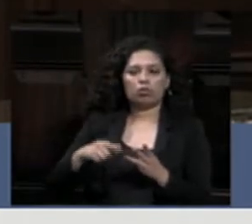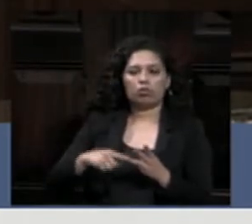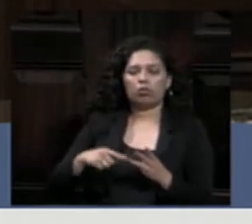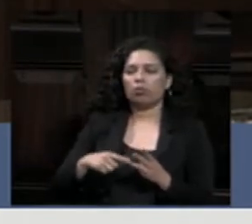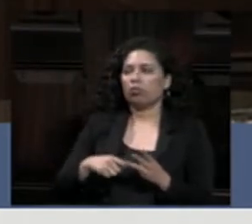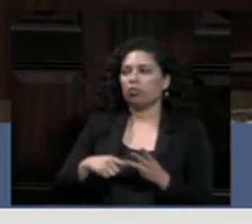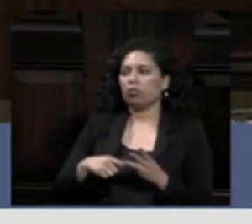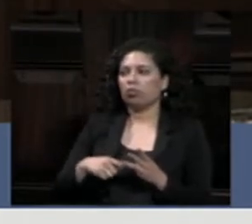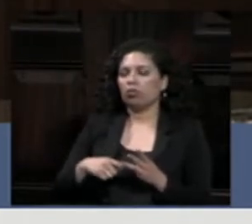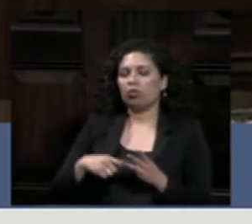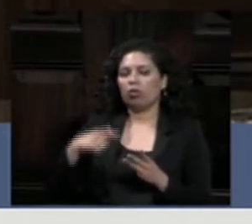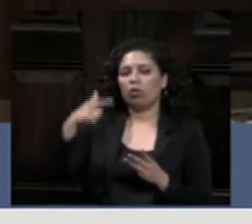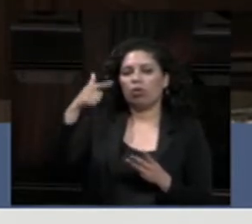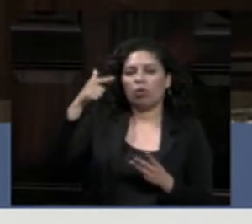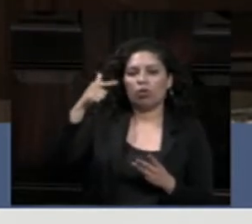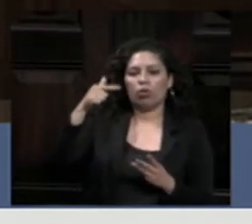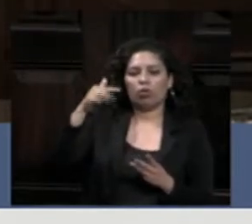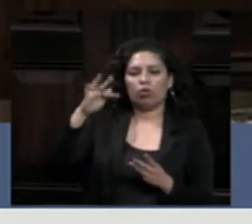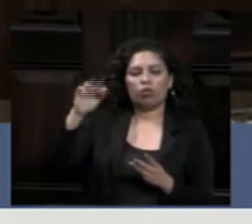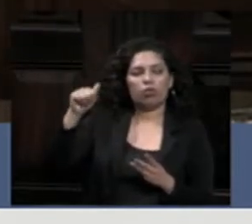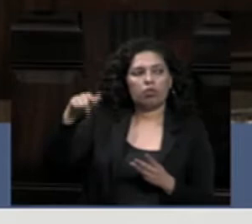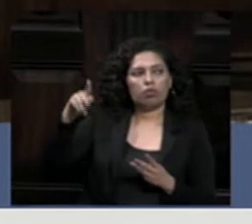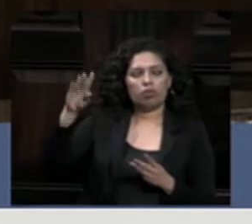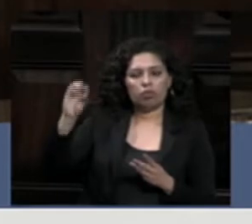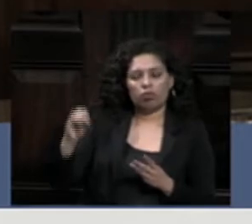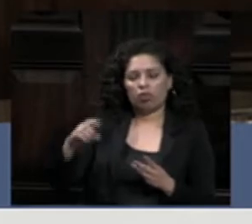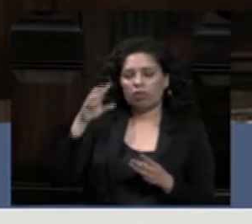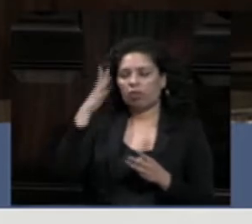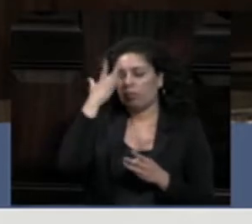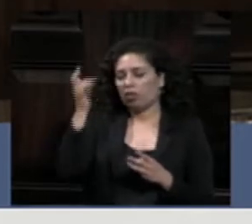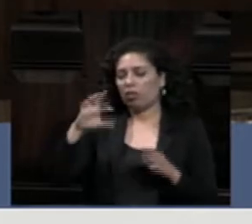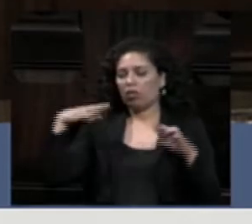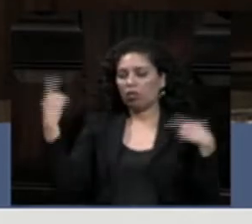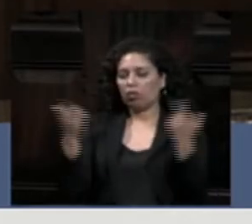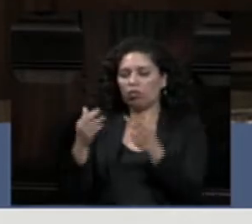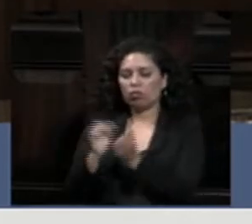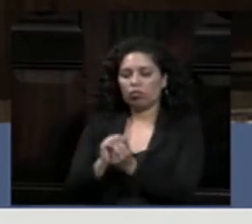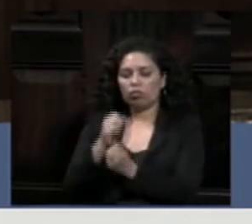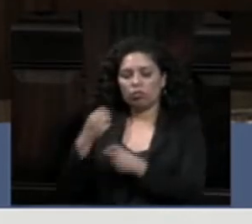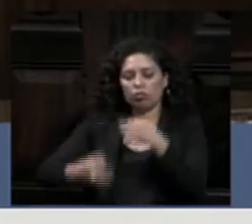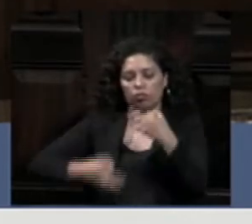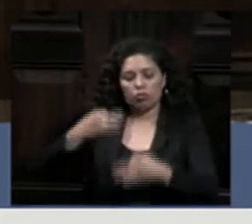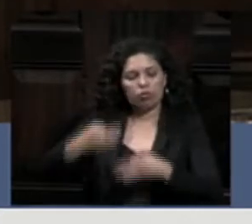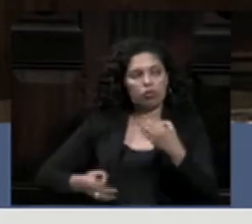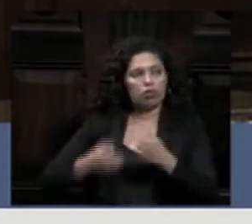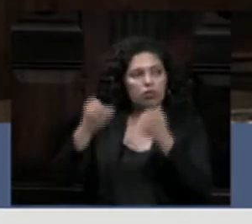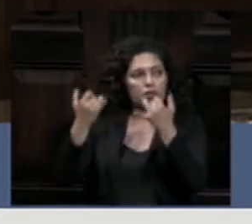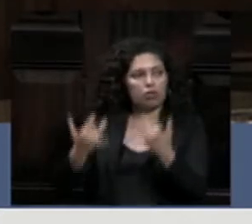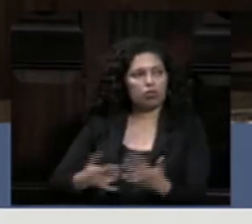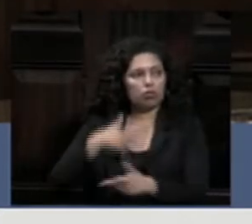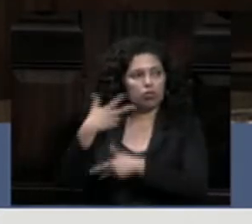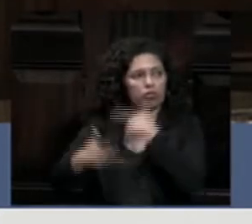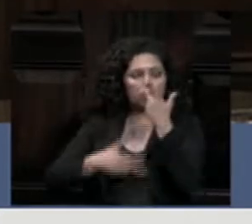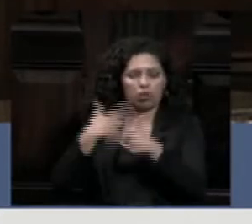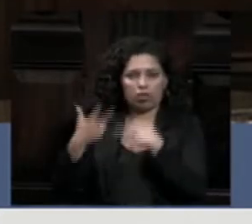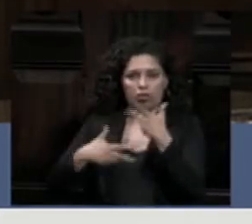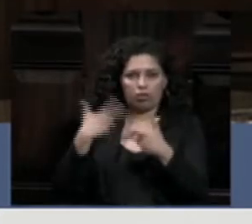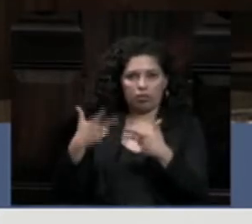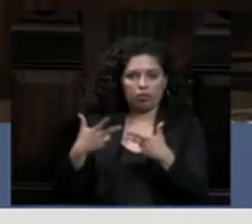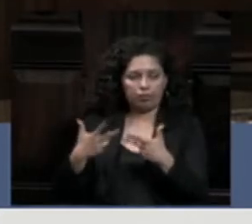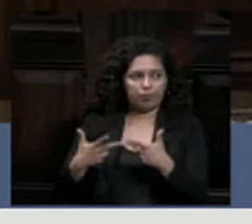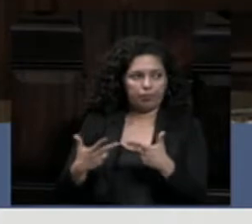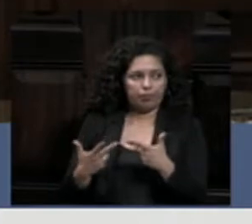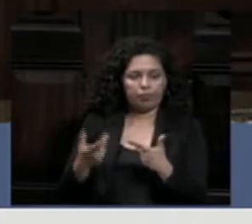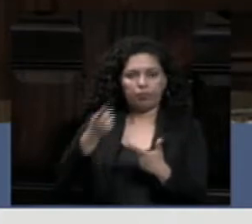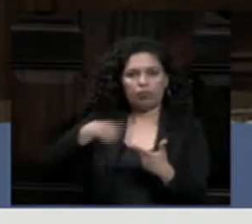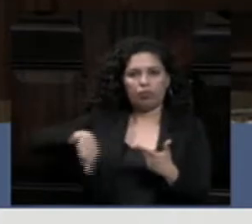que tenta solucionar de vez essa questão. Então, isso em relação à questão do parque. Participamos de todos os